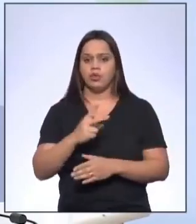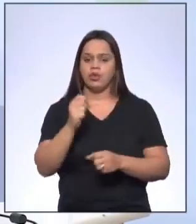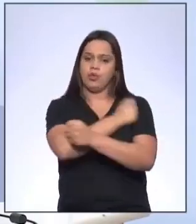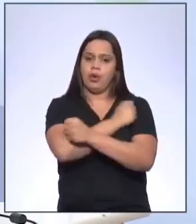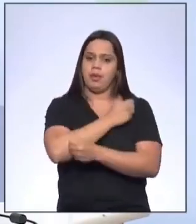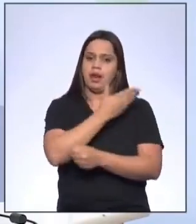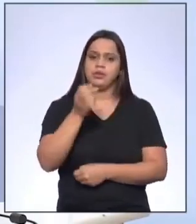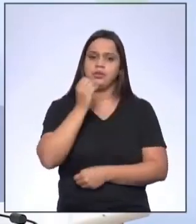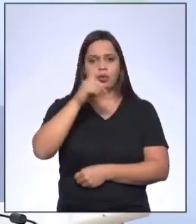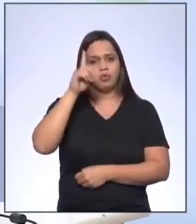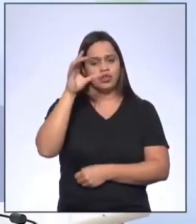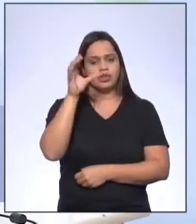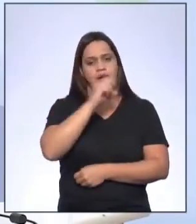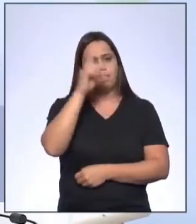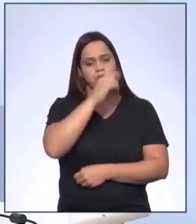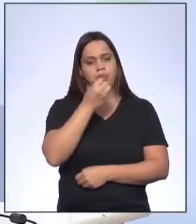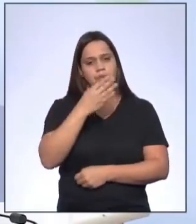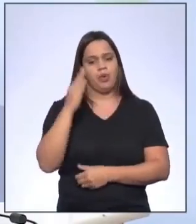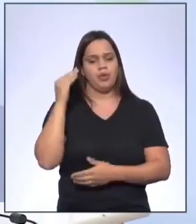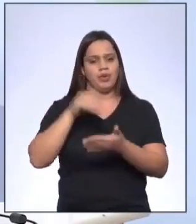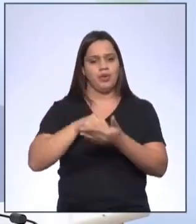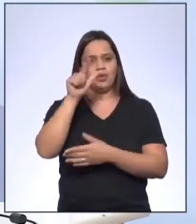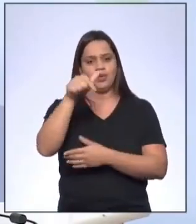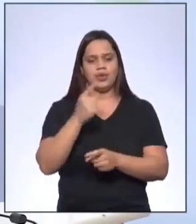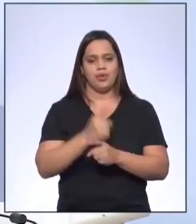vocês, um bom dia, um bom final de semana e até a próxima.